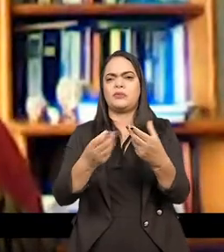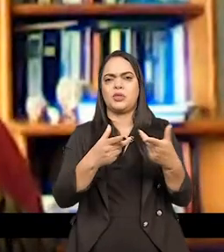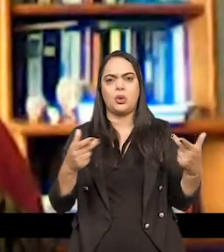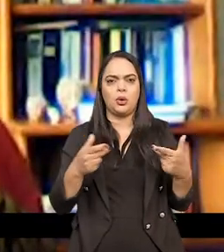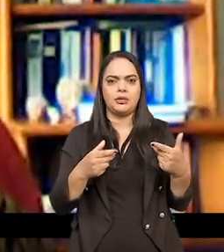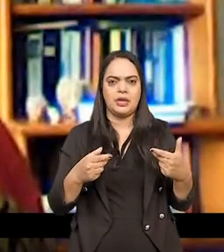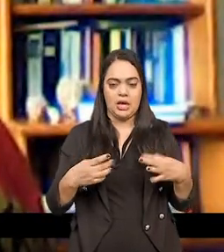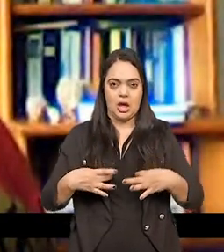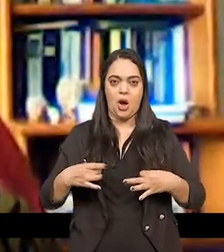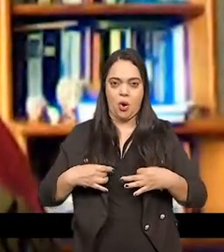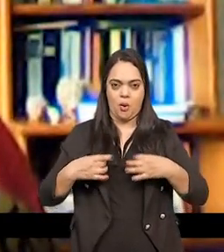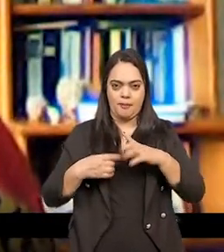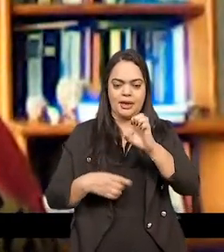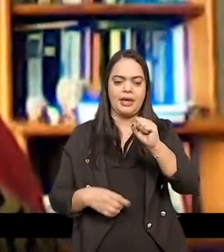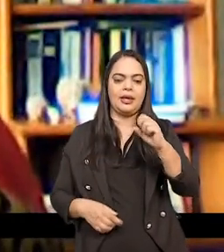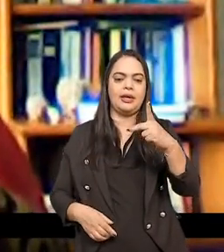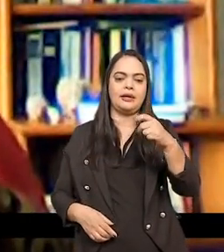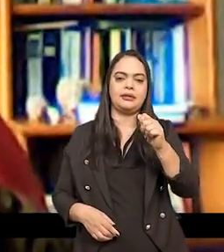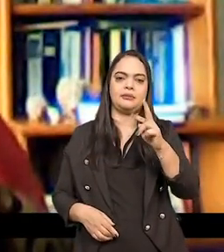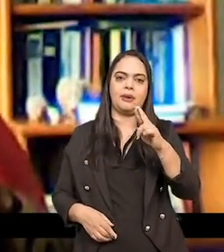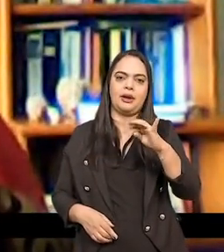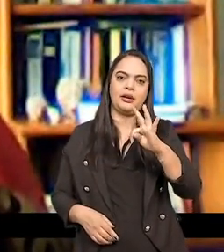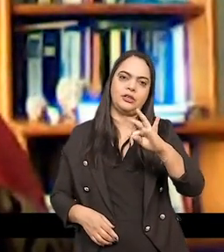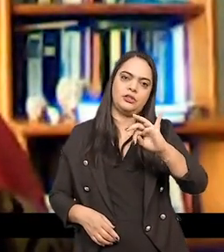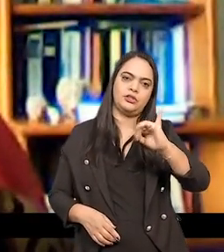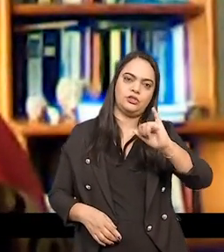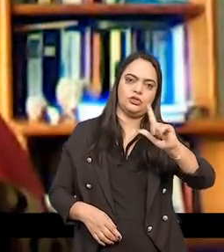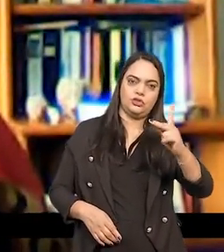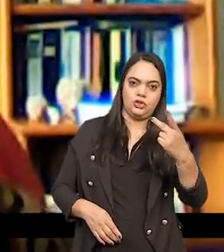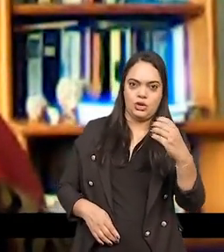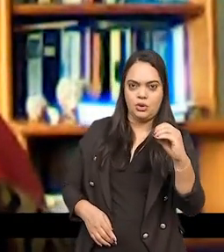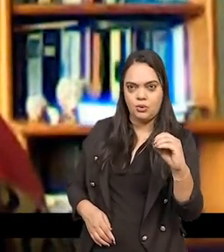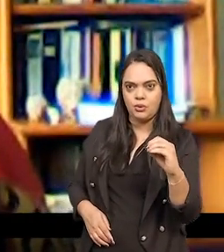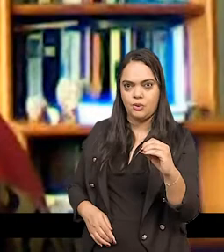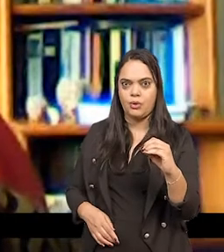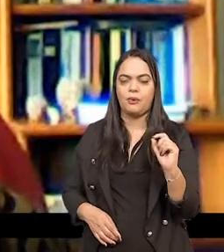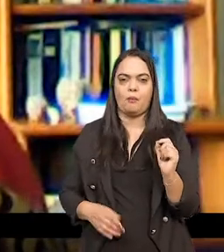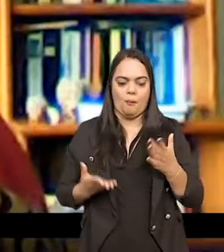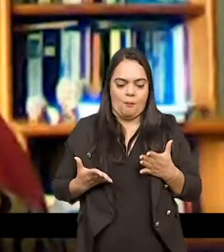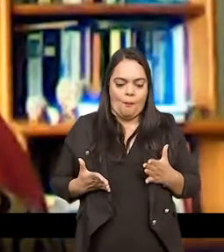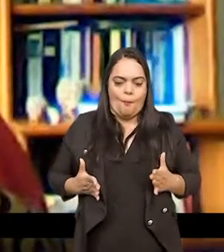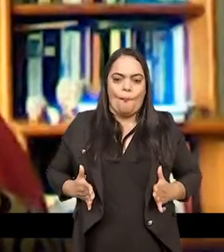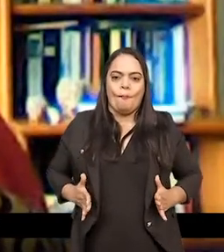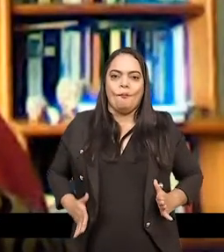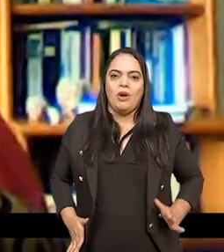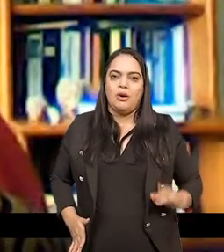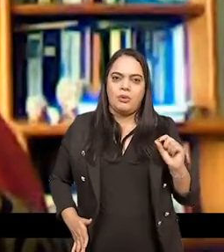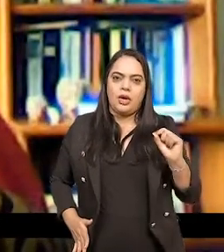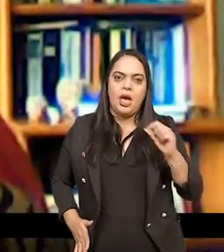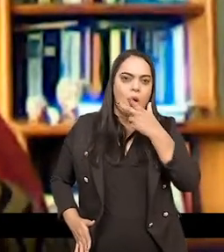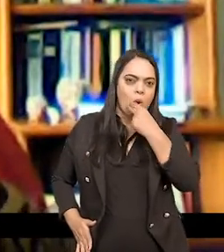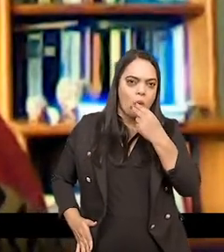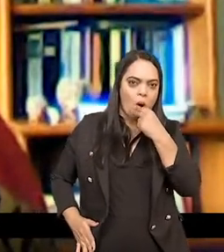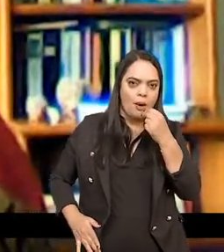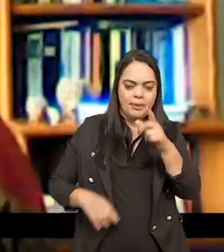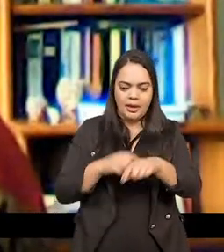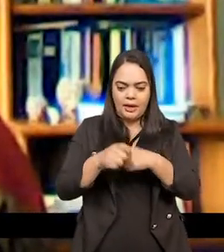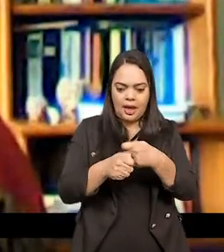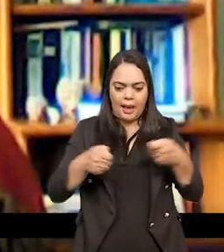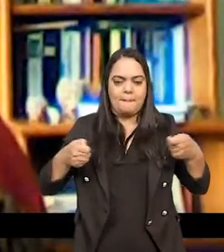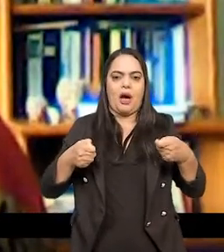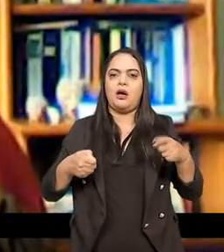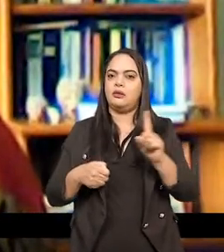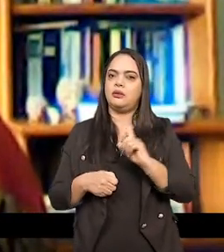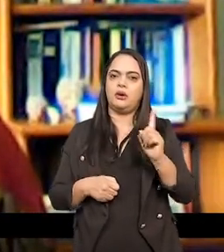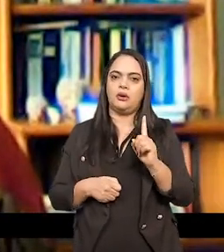espartilho, gente, para falar da subjugação feminina, não era o homem que apertava o espartilho. Era a mulher que